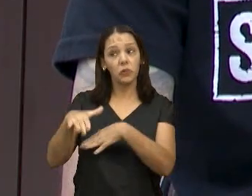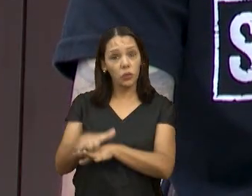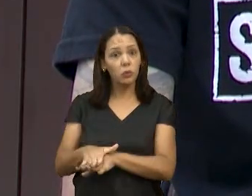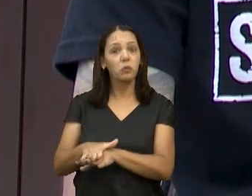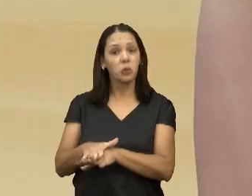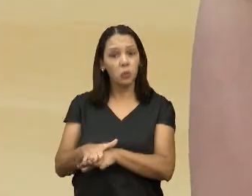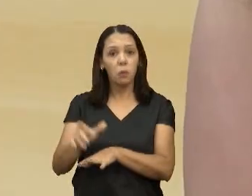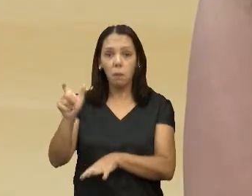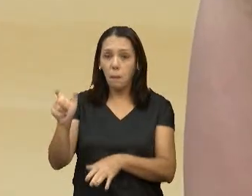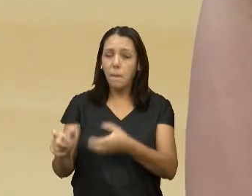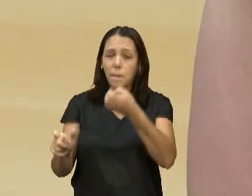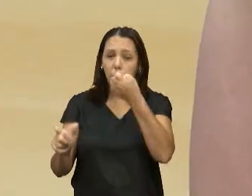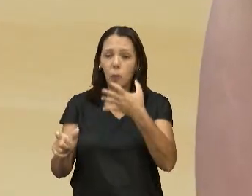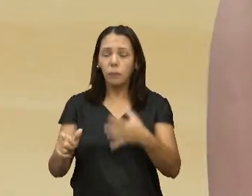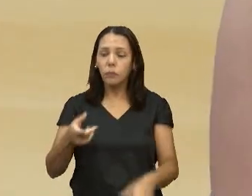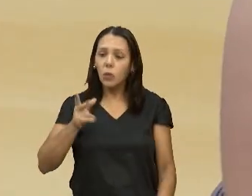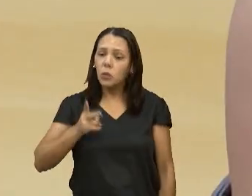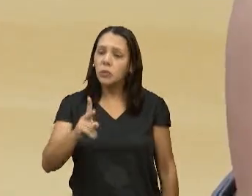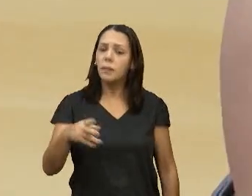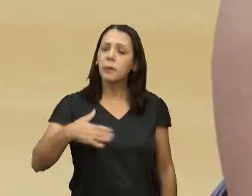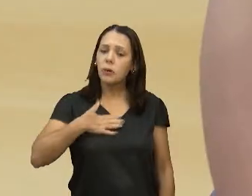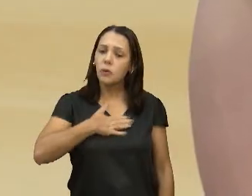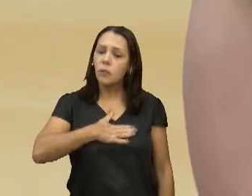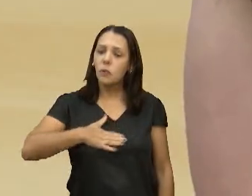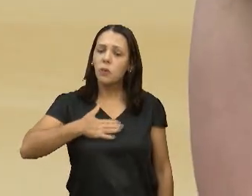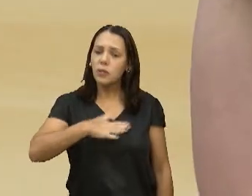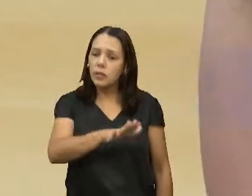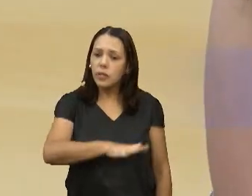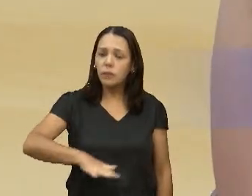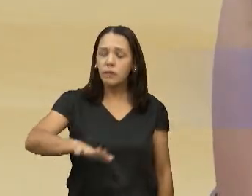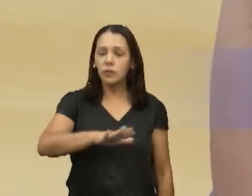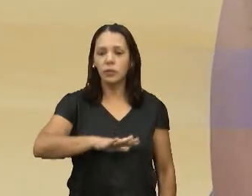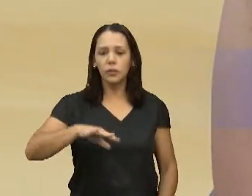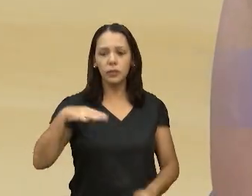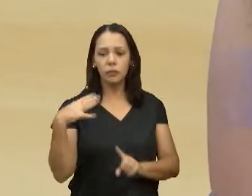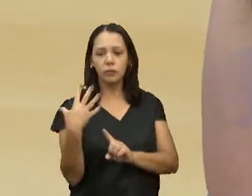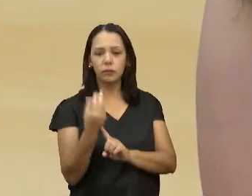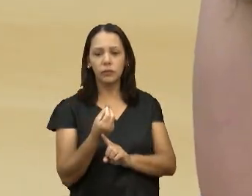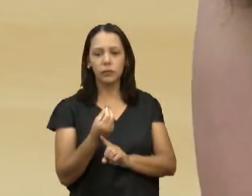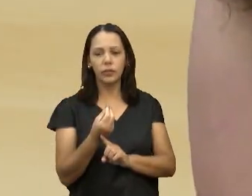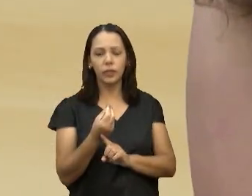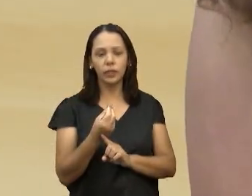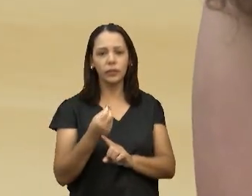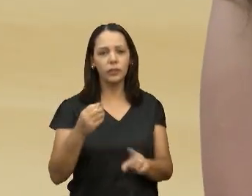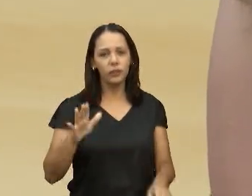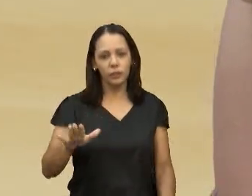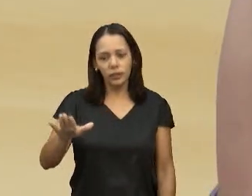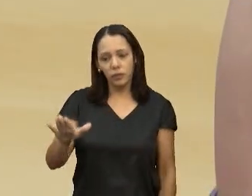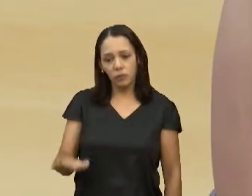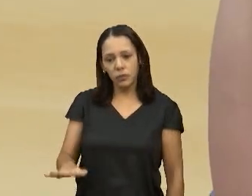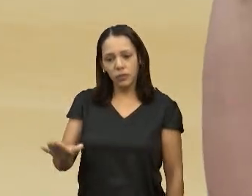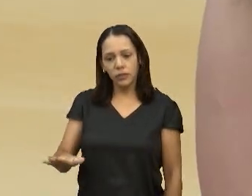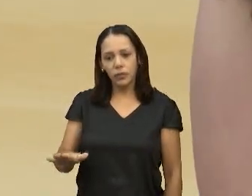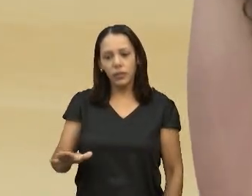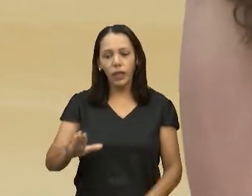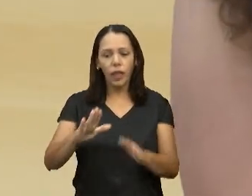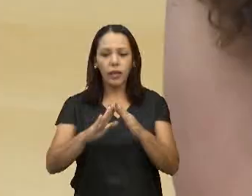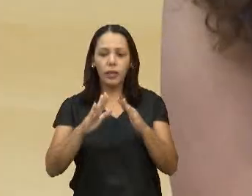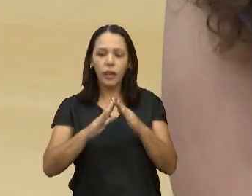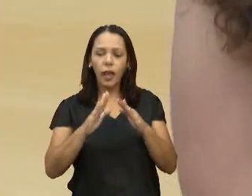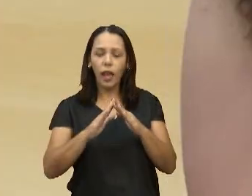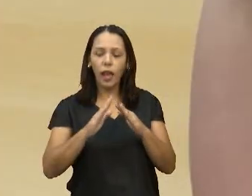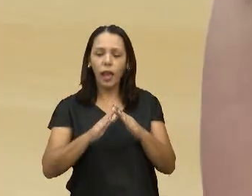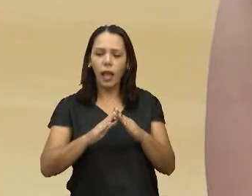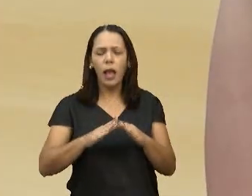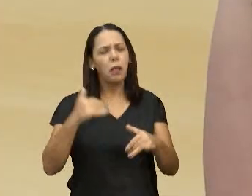gente muito boa. Eu sempre gostei muito da parte da arte, desde muito pequenininha eu já vivia cantarolando em casa, mas sempre